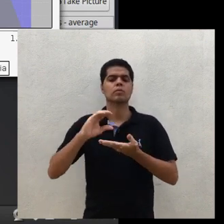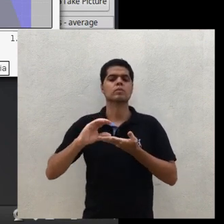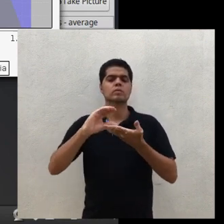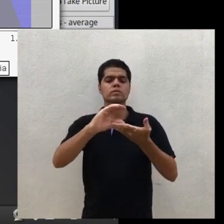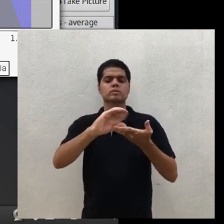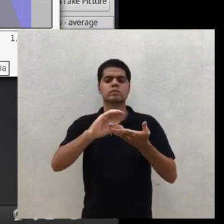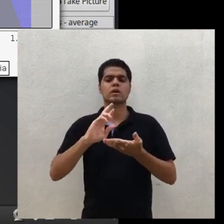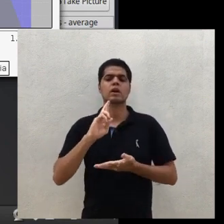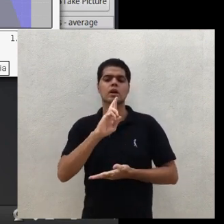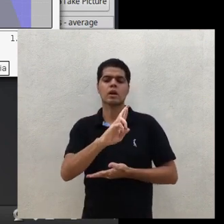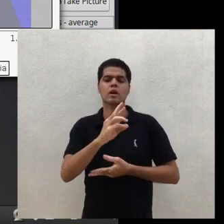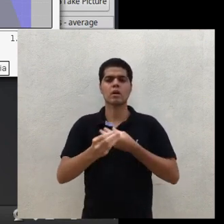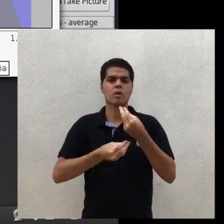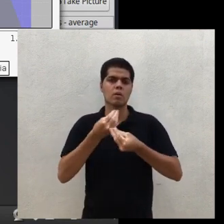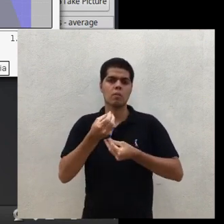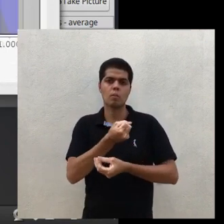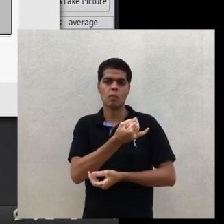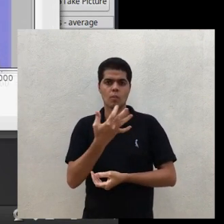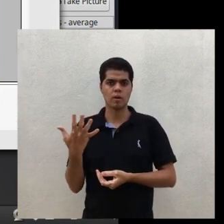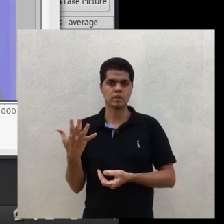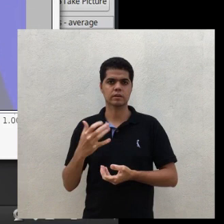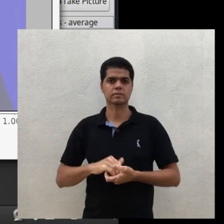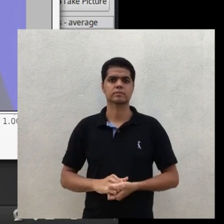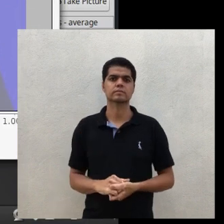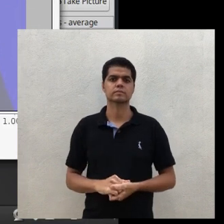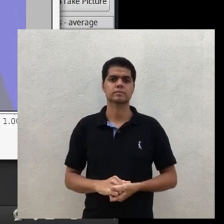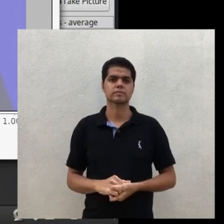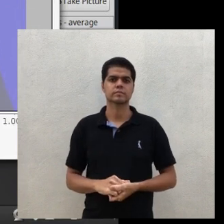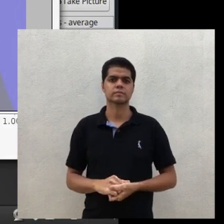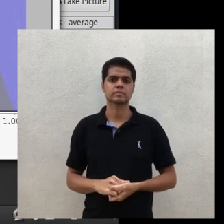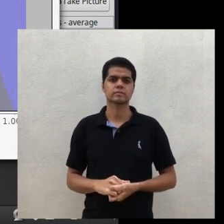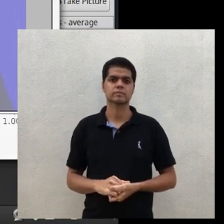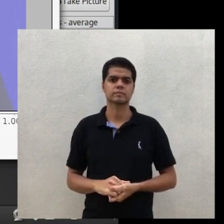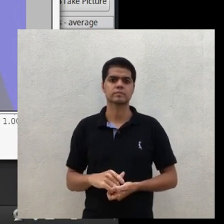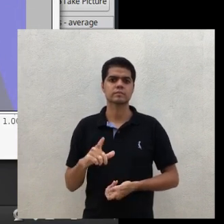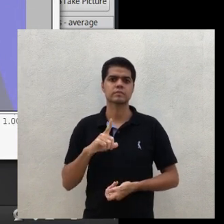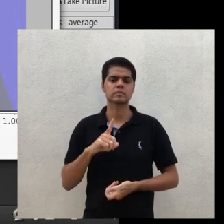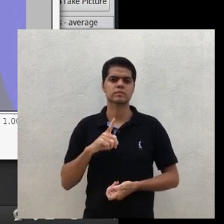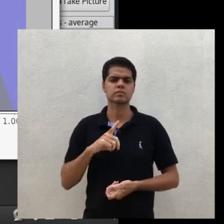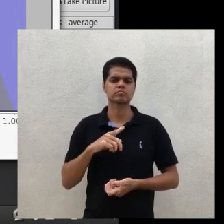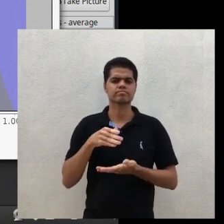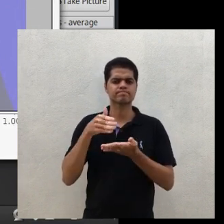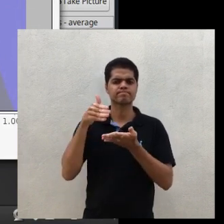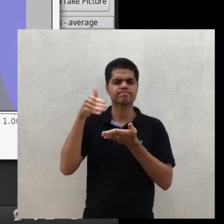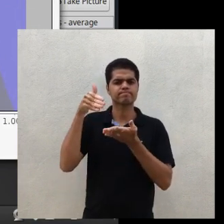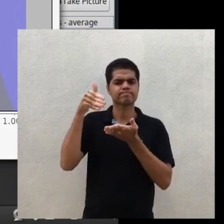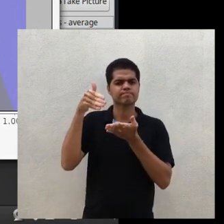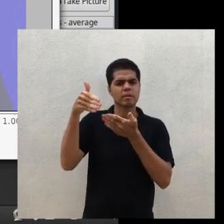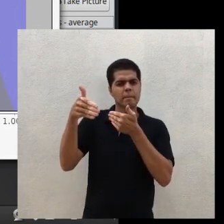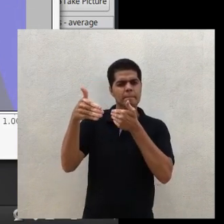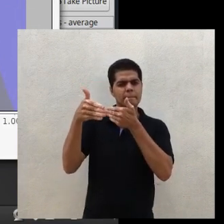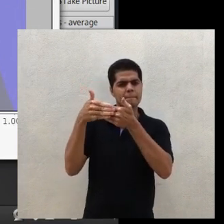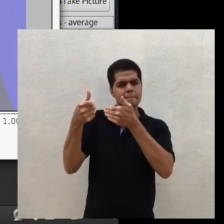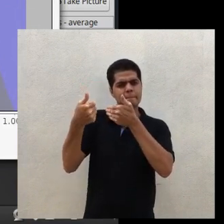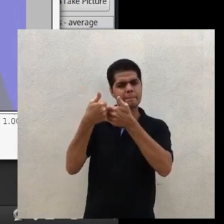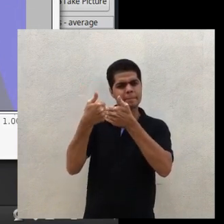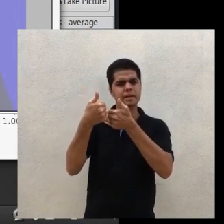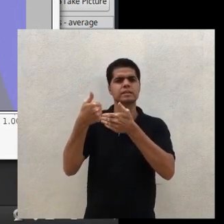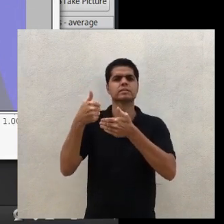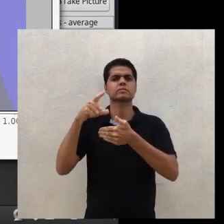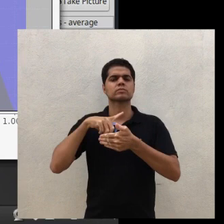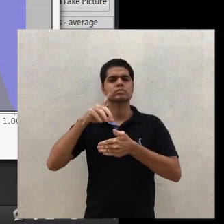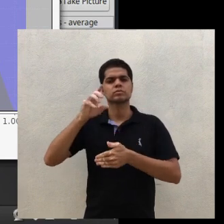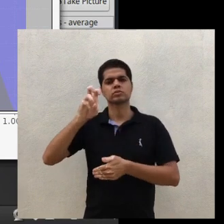que tem que ser a minha saída. Então, a minha saída aqui é que ele tem um valor perto de 500. Na verdade, eu tiro daqui, ó,